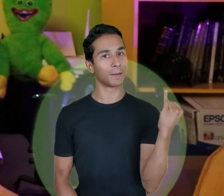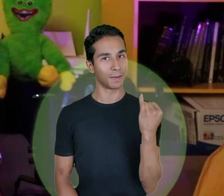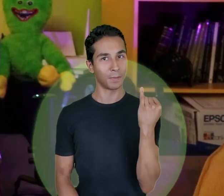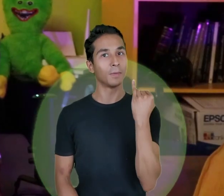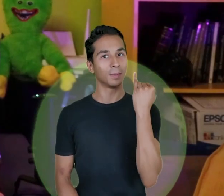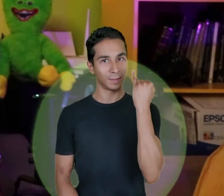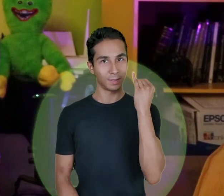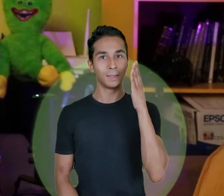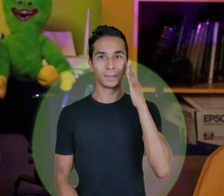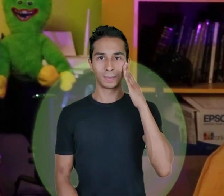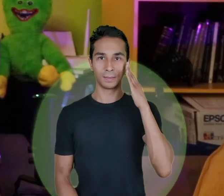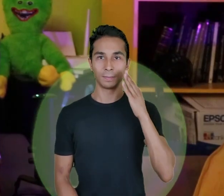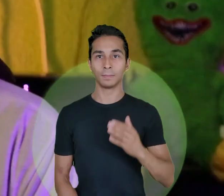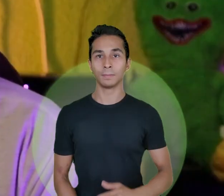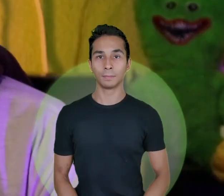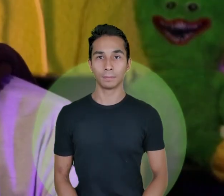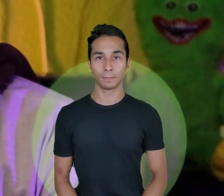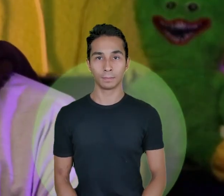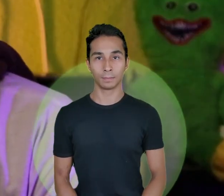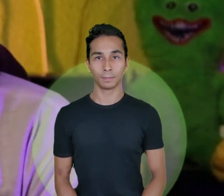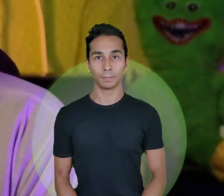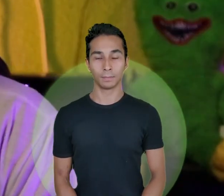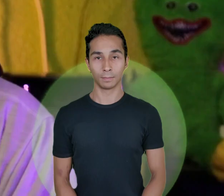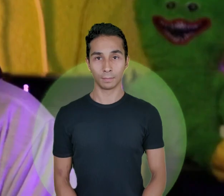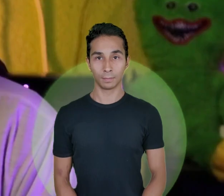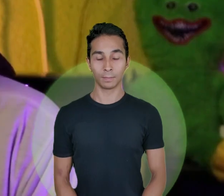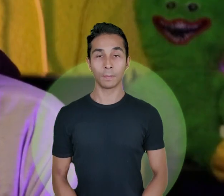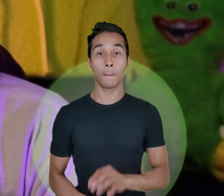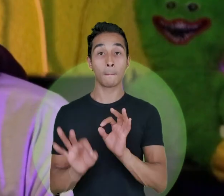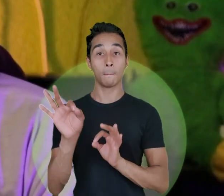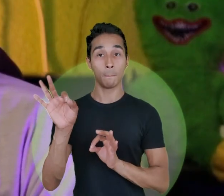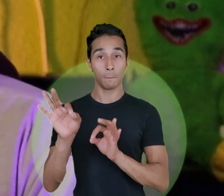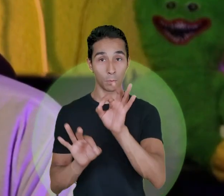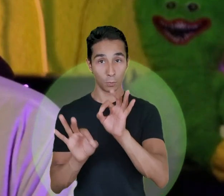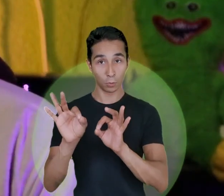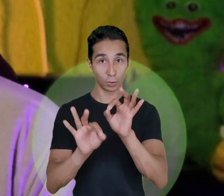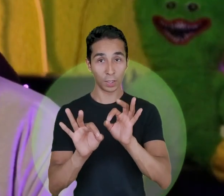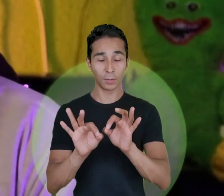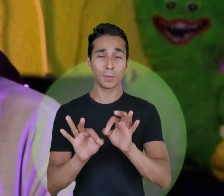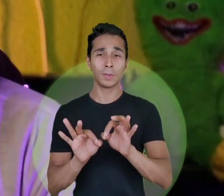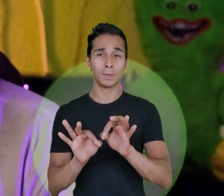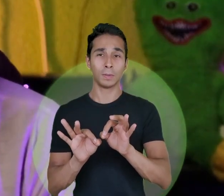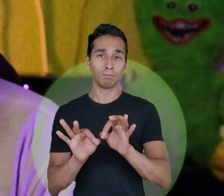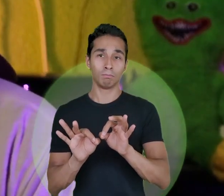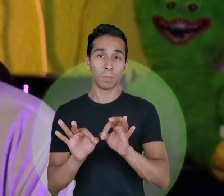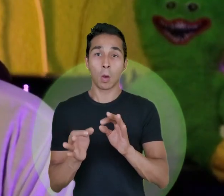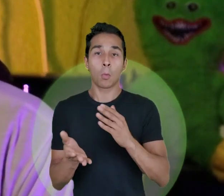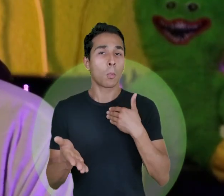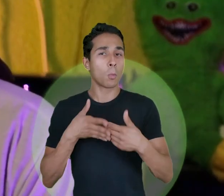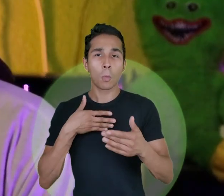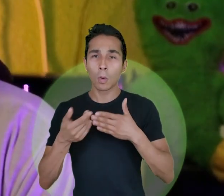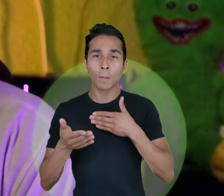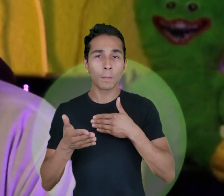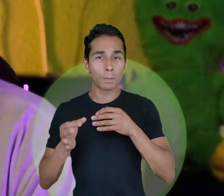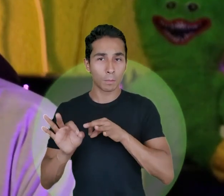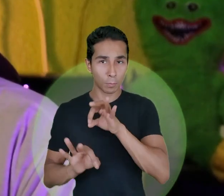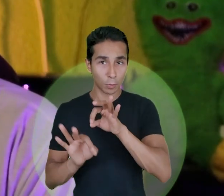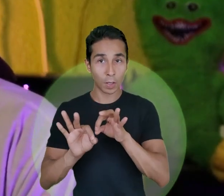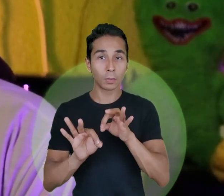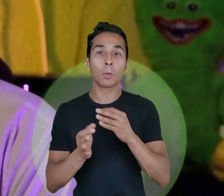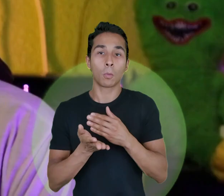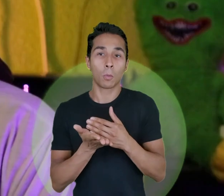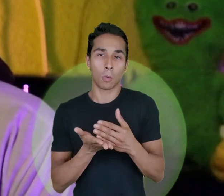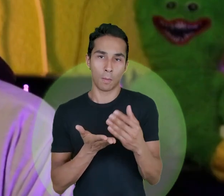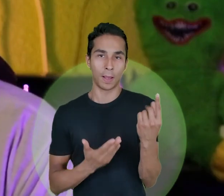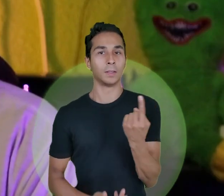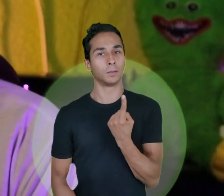gente trocar uma ideia rápida. Eu acho que todo projeto ele vai começar pela gente, independente se ele for construído em grupo. Então é importante a